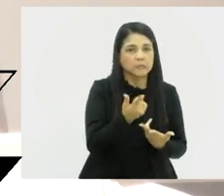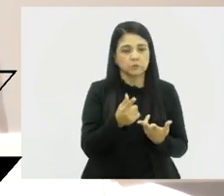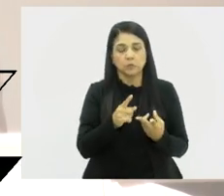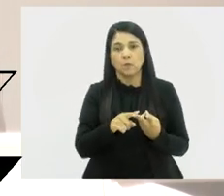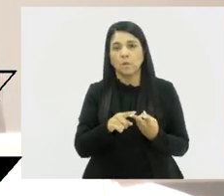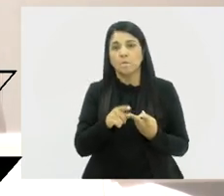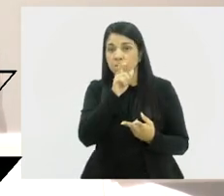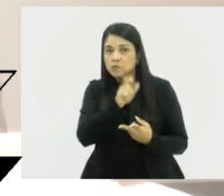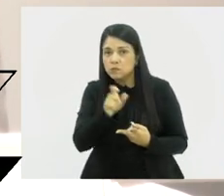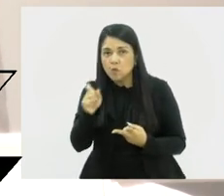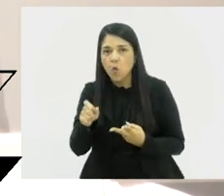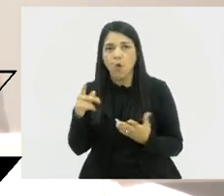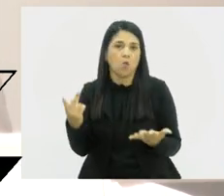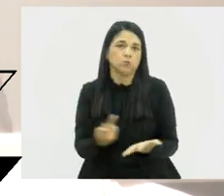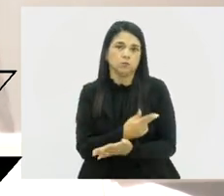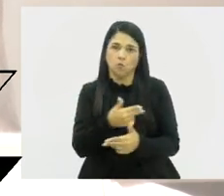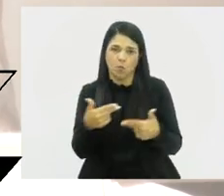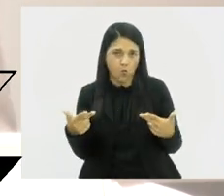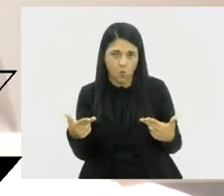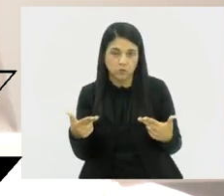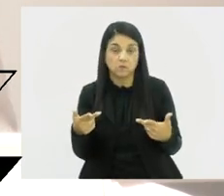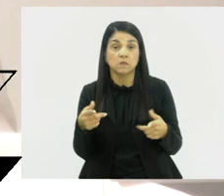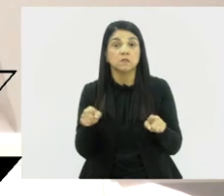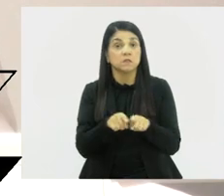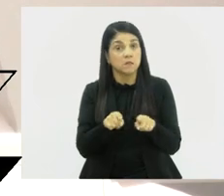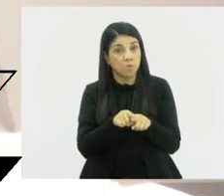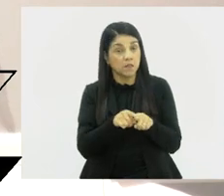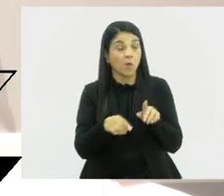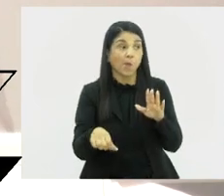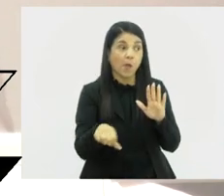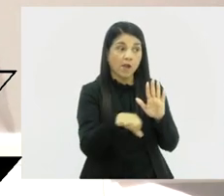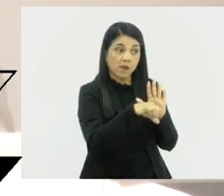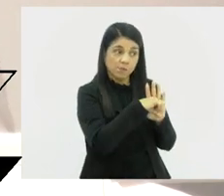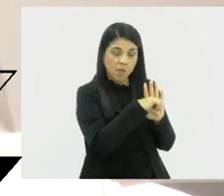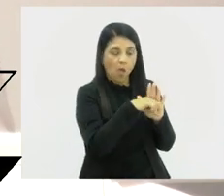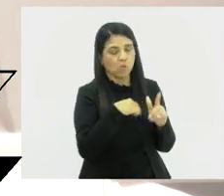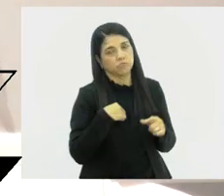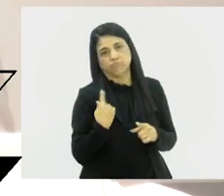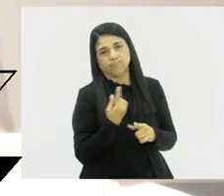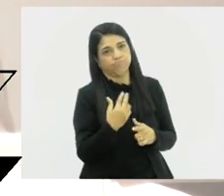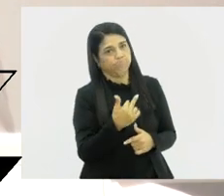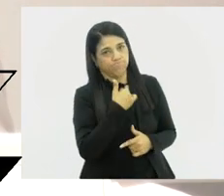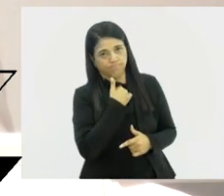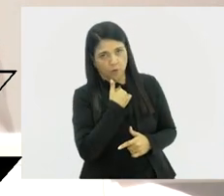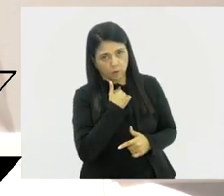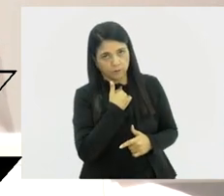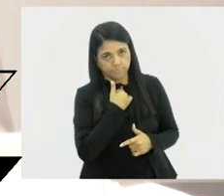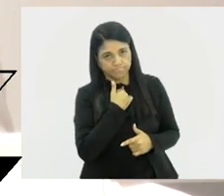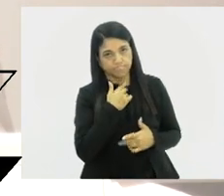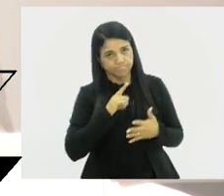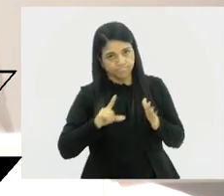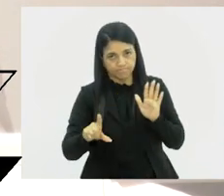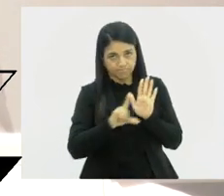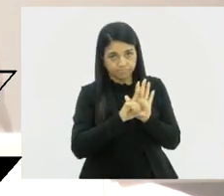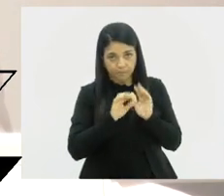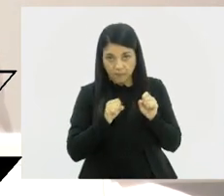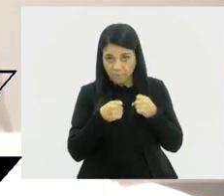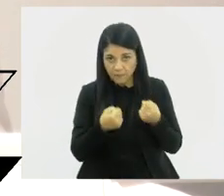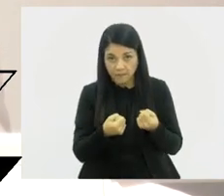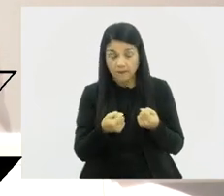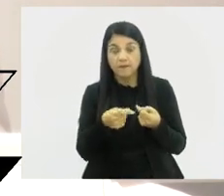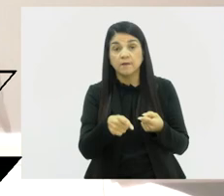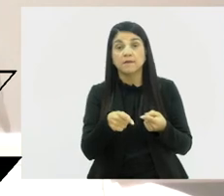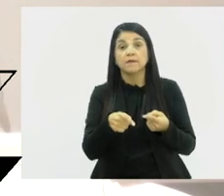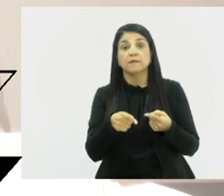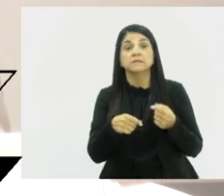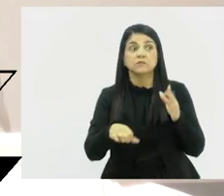o ressarcimento. Fora a questão criminal, que a gente não pode legislar, mas a legislação criminal diz que, nesses casos,